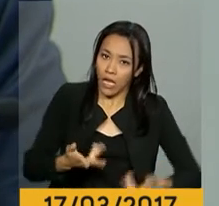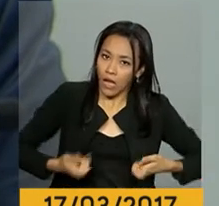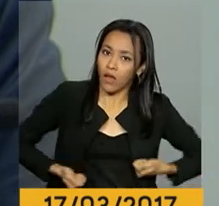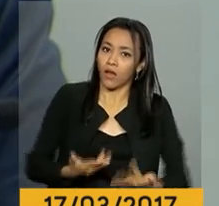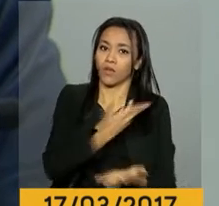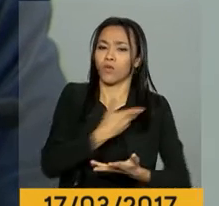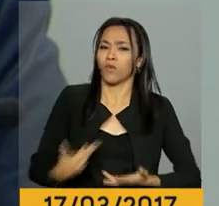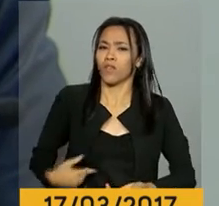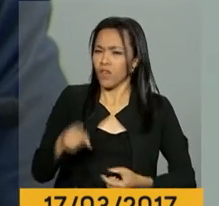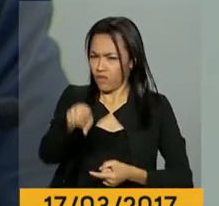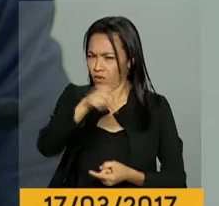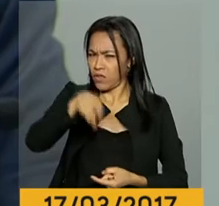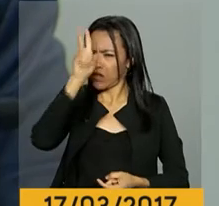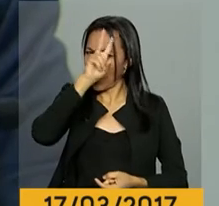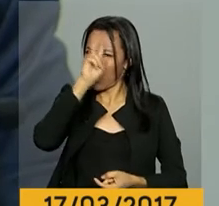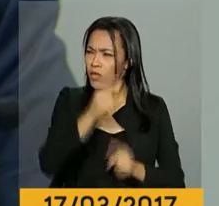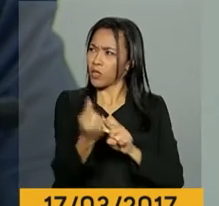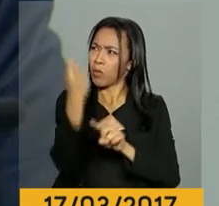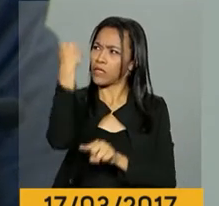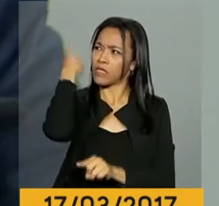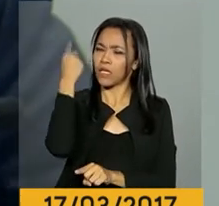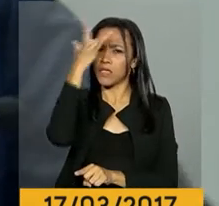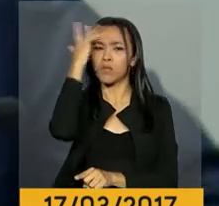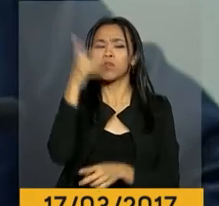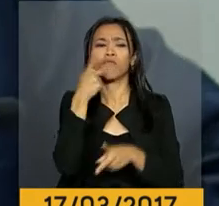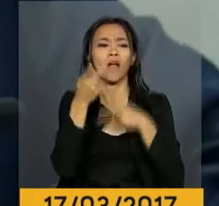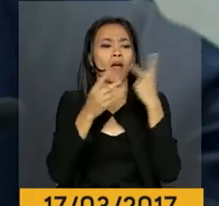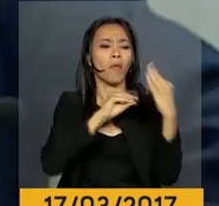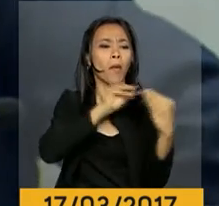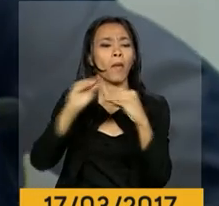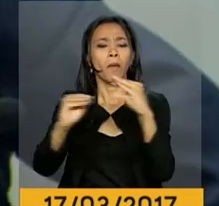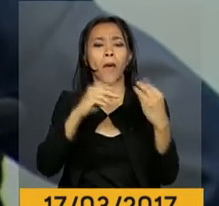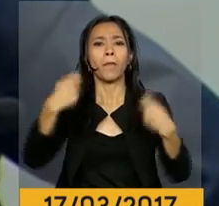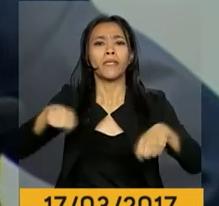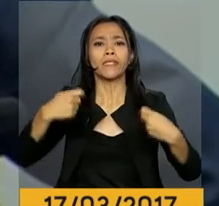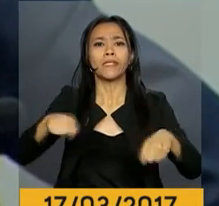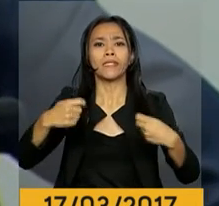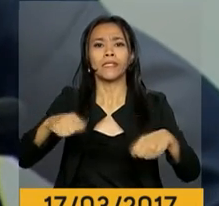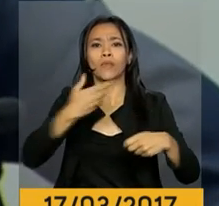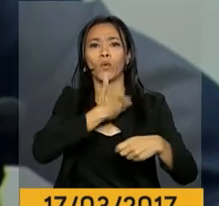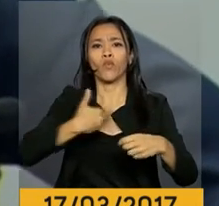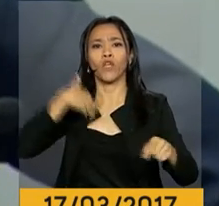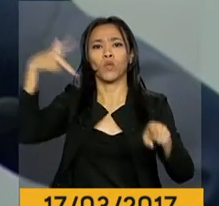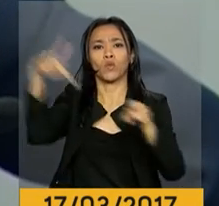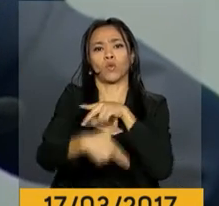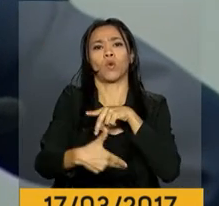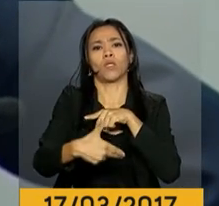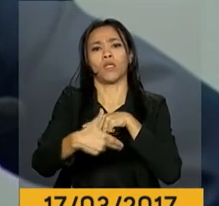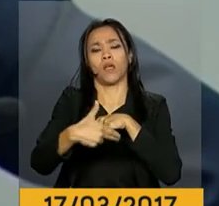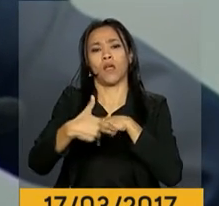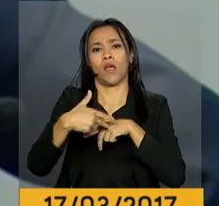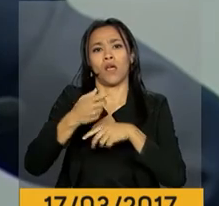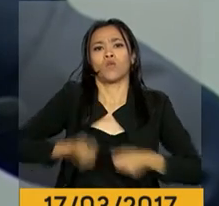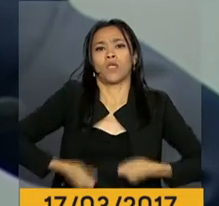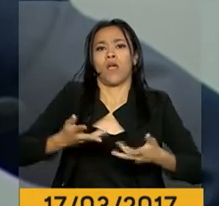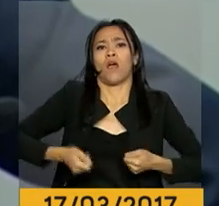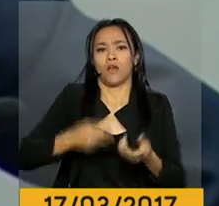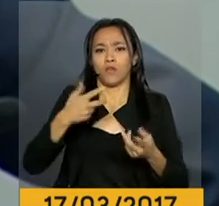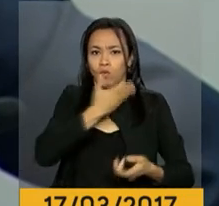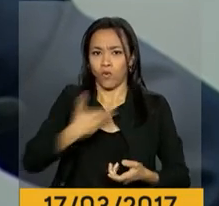que no passado as pessoas diziam, olha aqui, é preciso o governo cortar na própria carne, em primeiro lugar. E quando